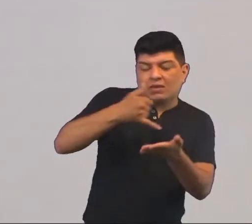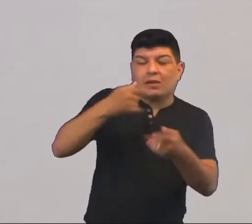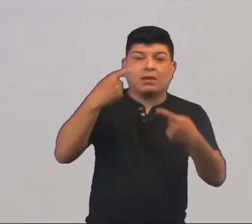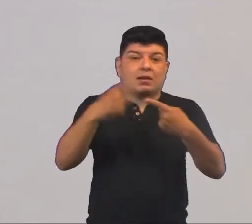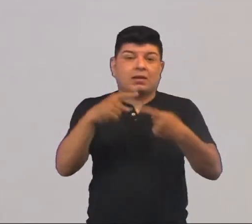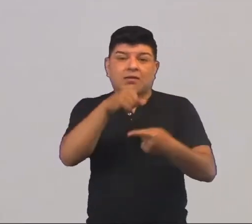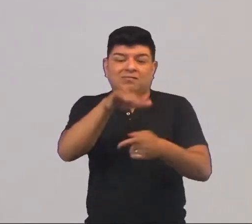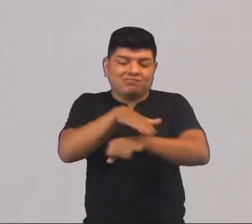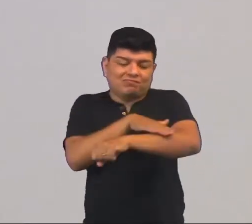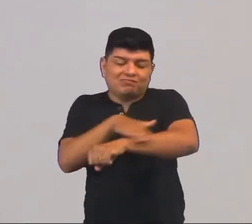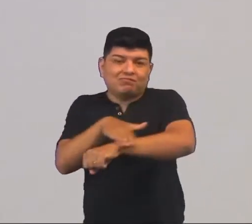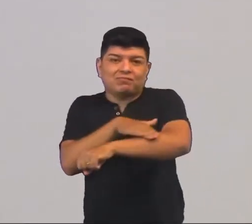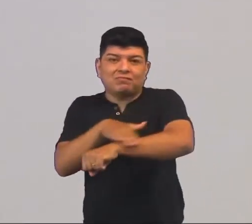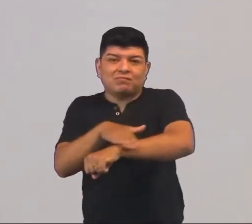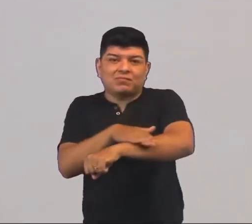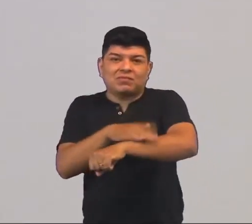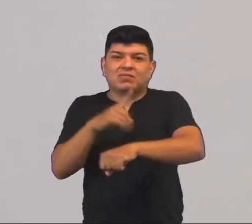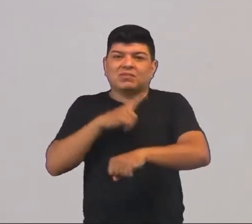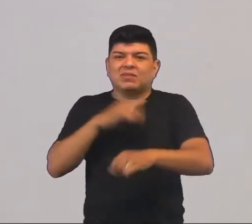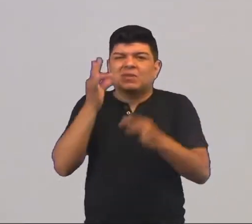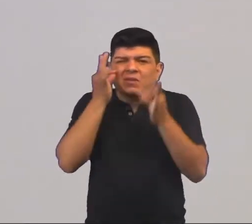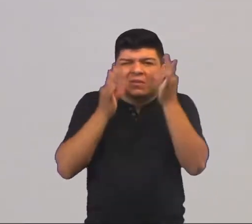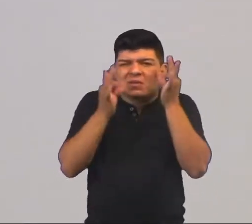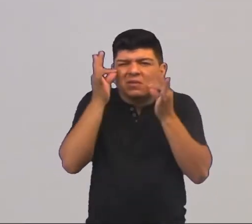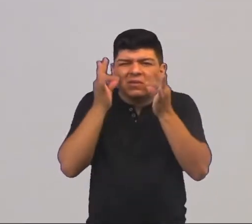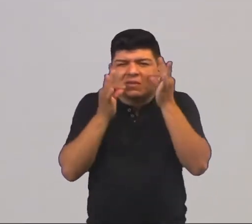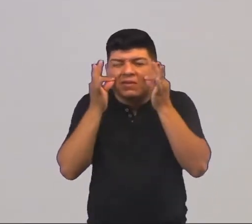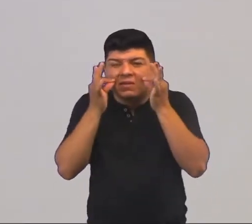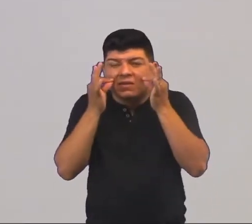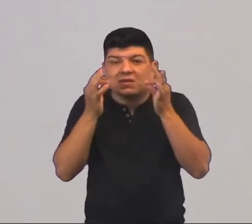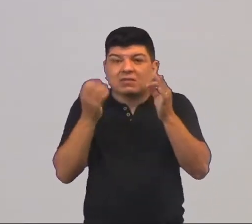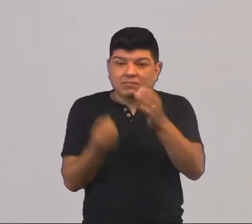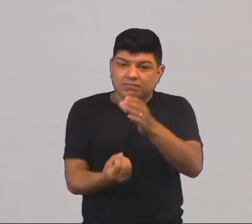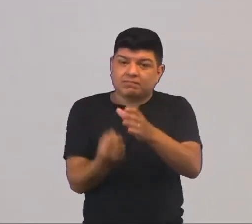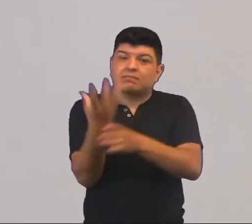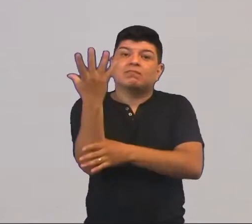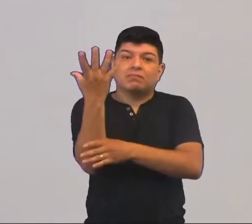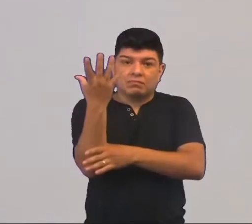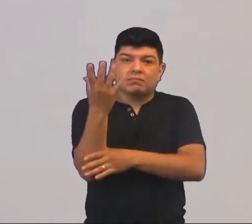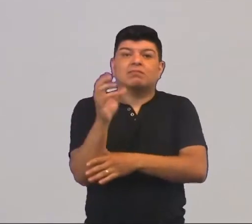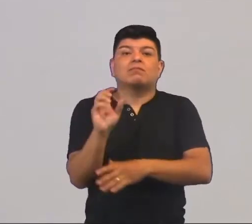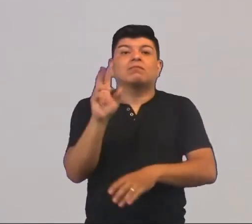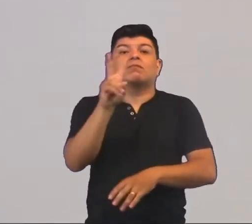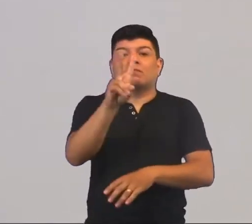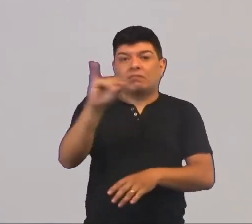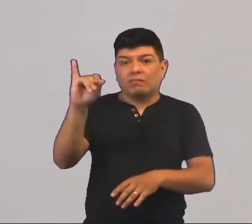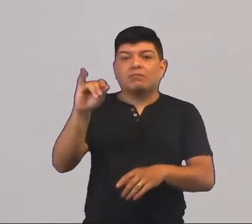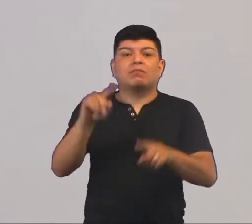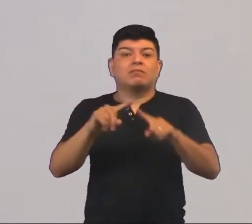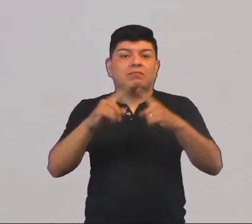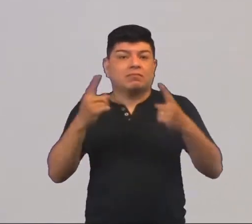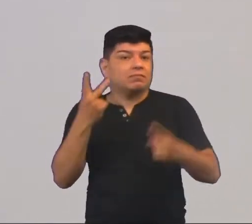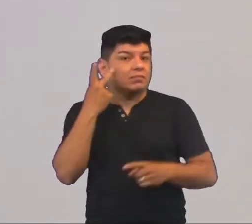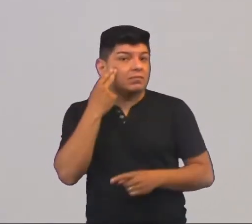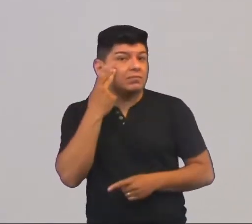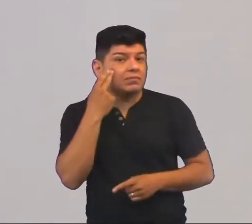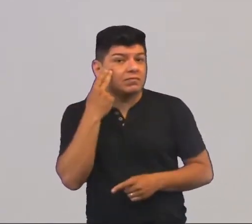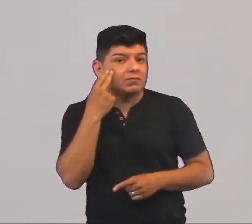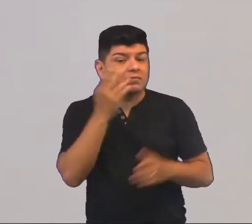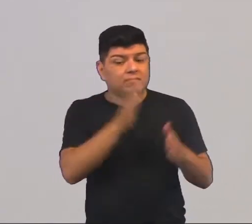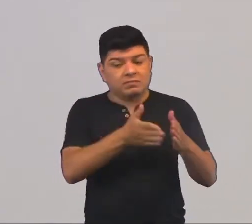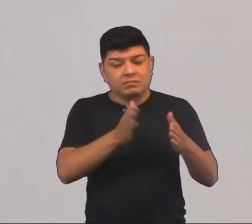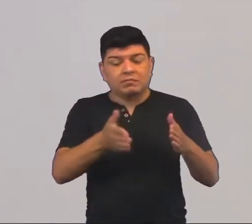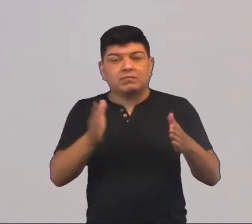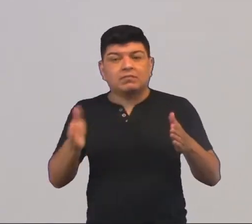sua pele não fique assim muito cheia de espinhas. Elas vão surgir, vai acontecer, isso é muito natural nessa